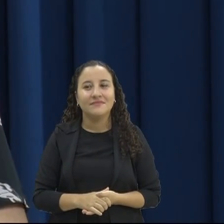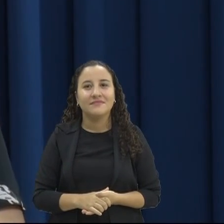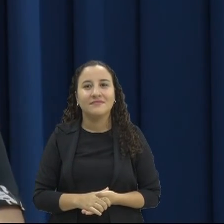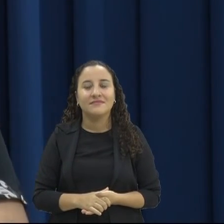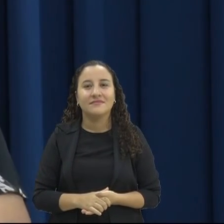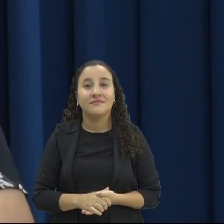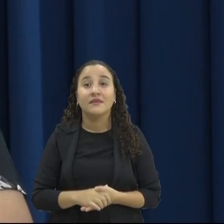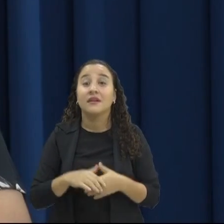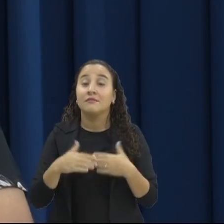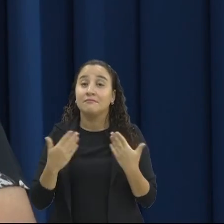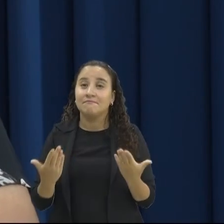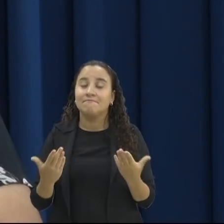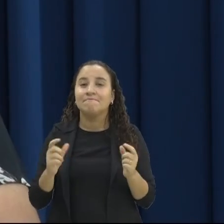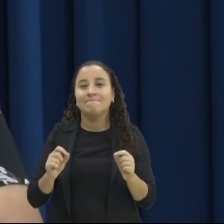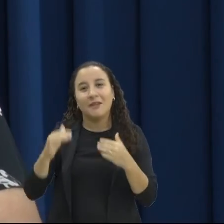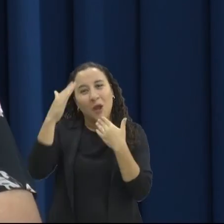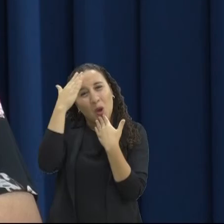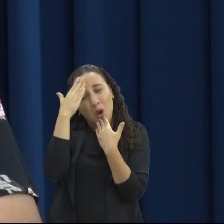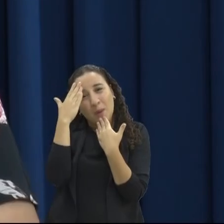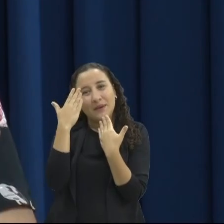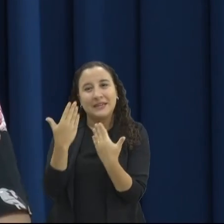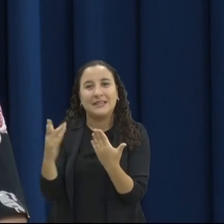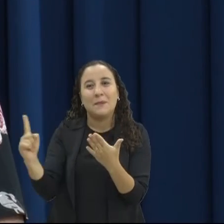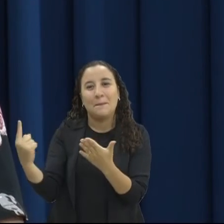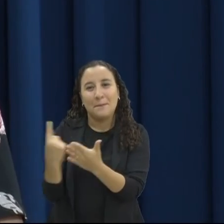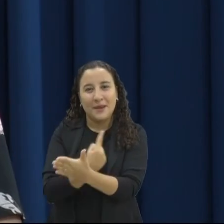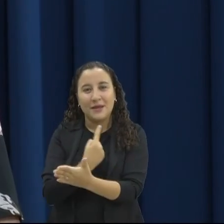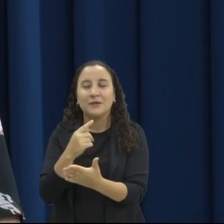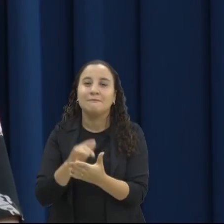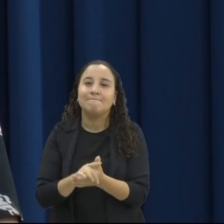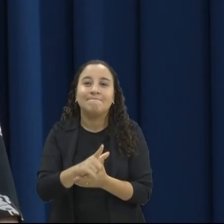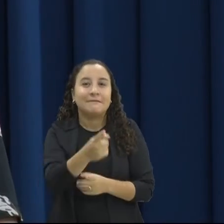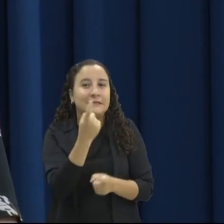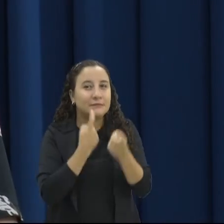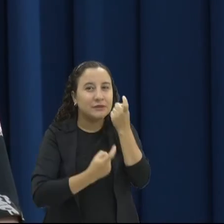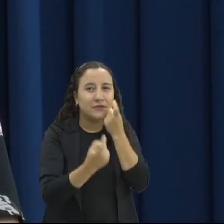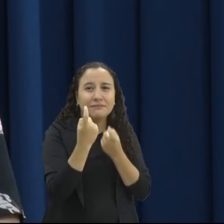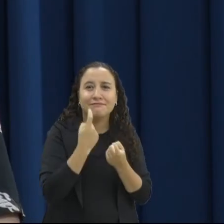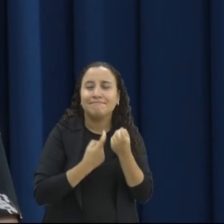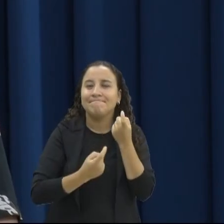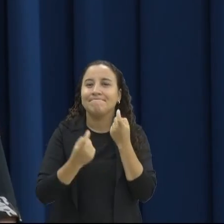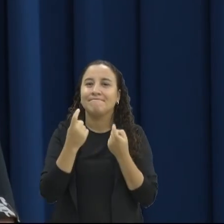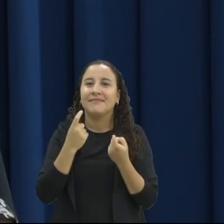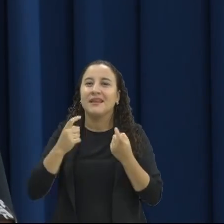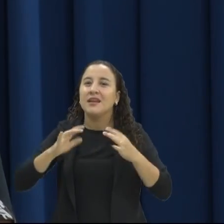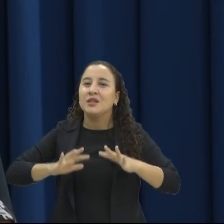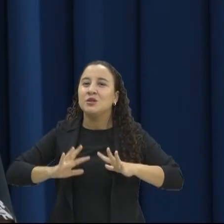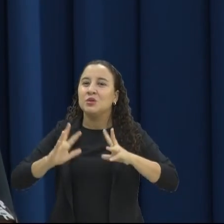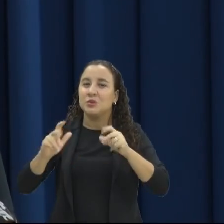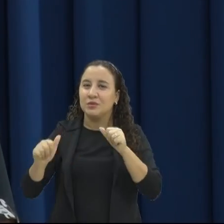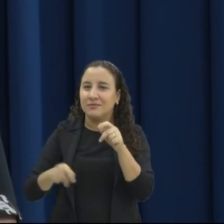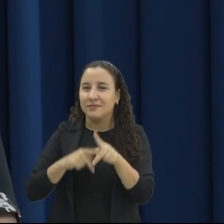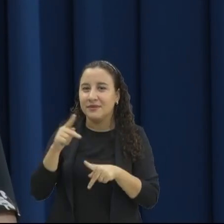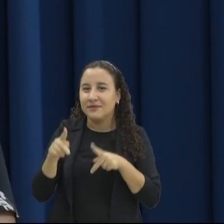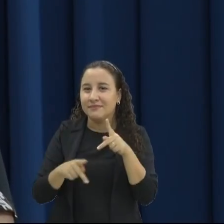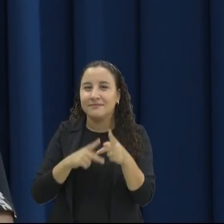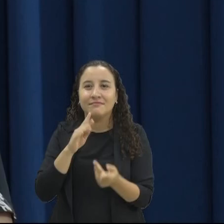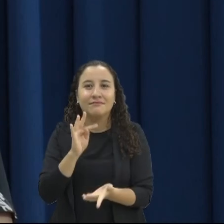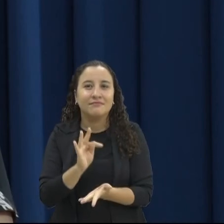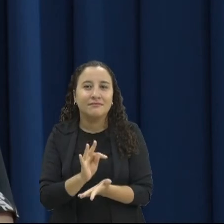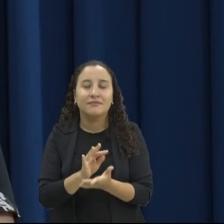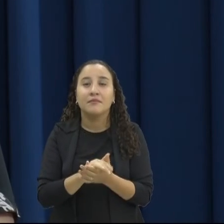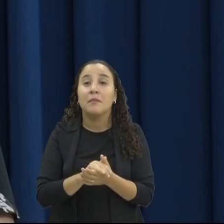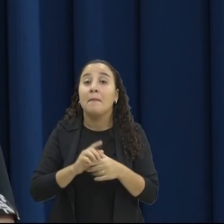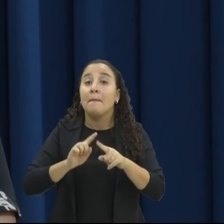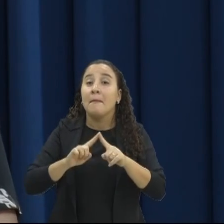Seu Ferreira, obrigada pela pergunta. Sua preocupação é a preocupação de toda a população de Teresina, mas de